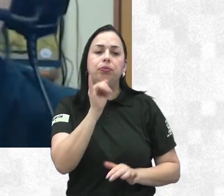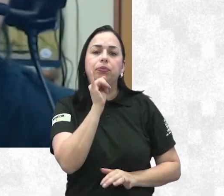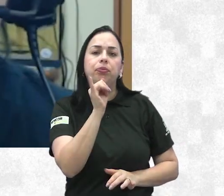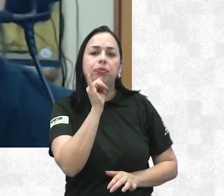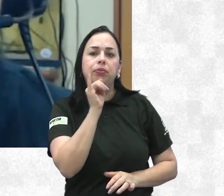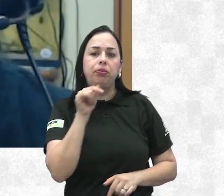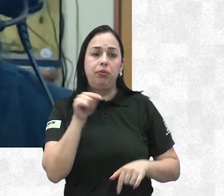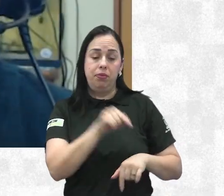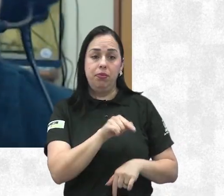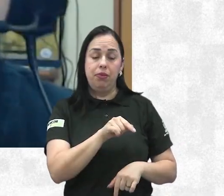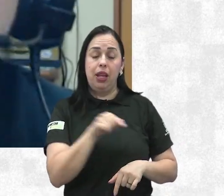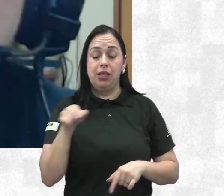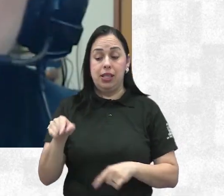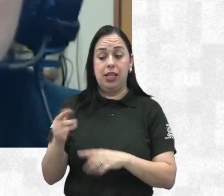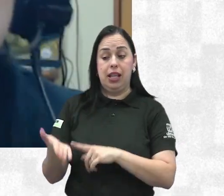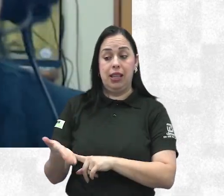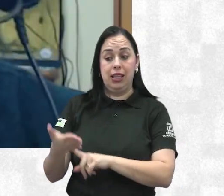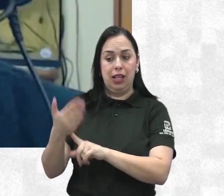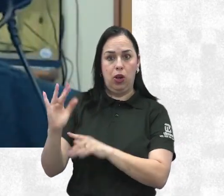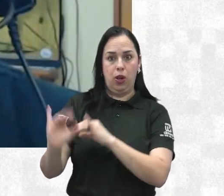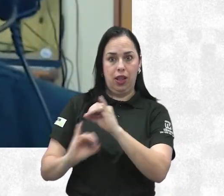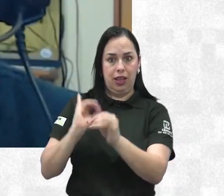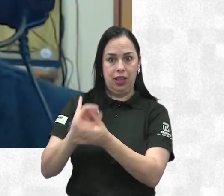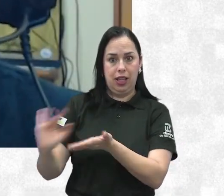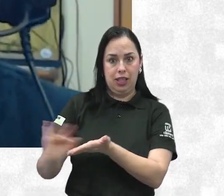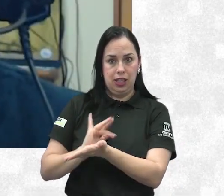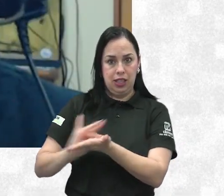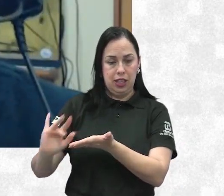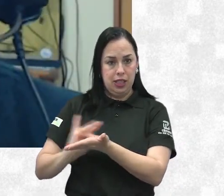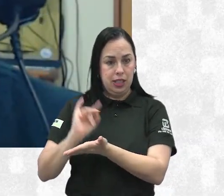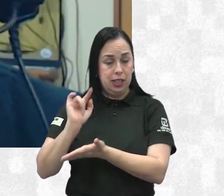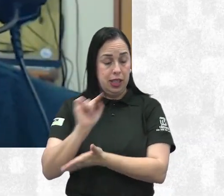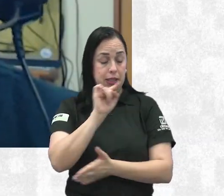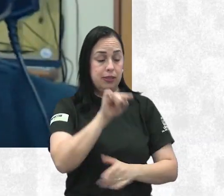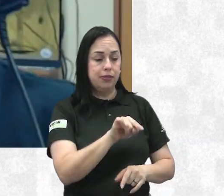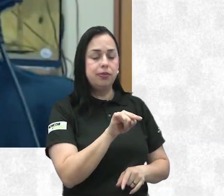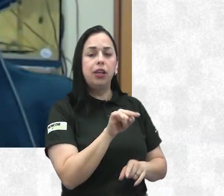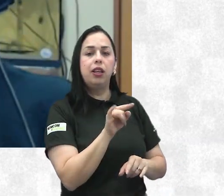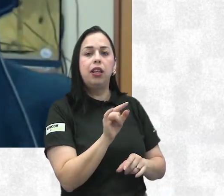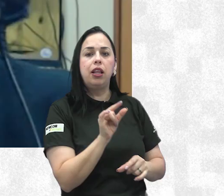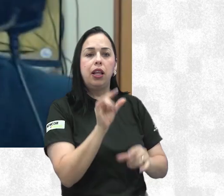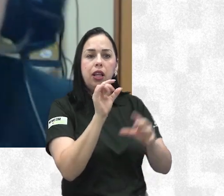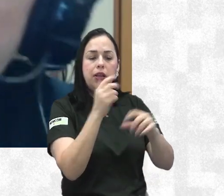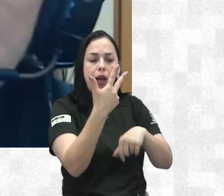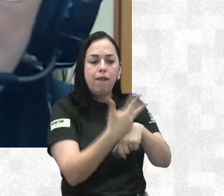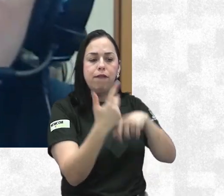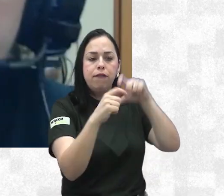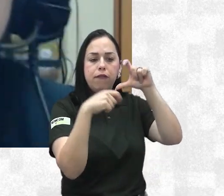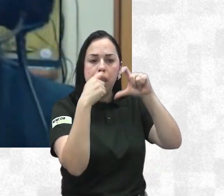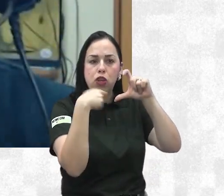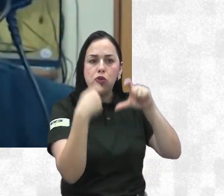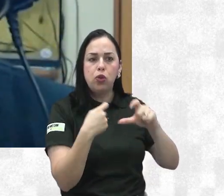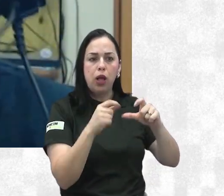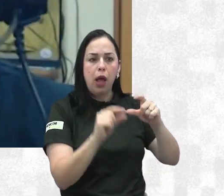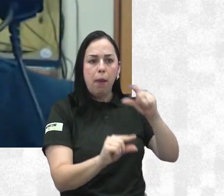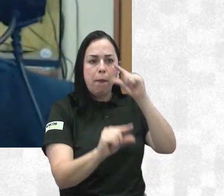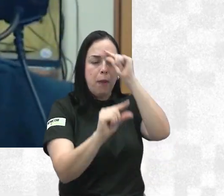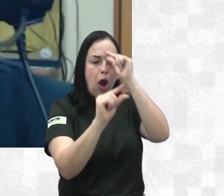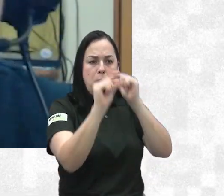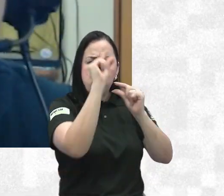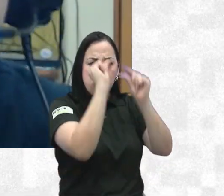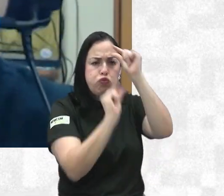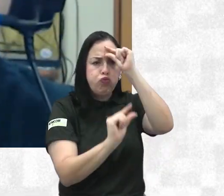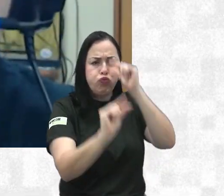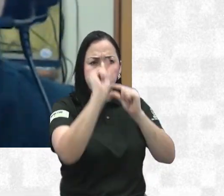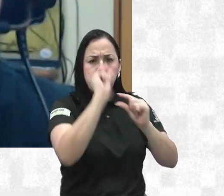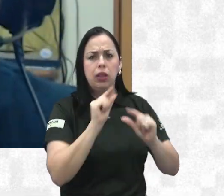gente fala sobre as tecnologias digitais e a internet, né? E essa forma de aprender, porque isso teve uma mudança